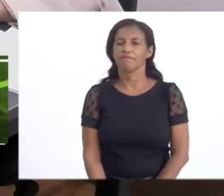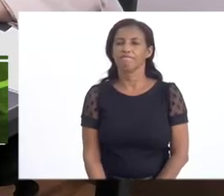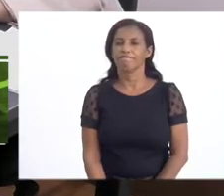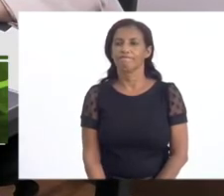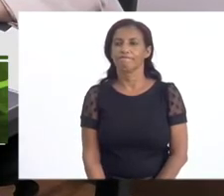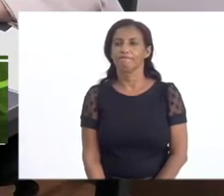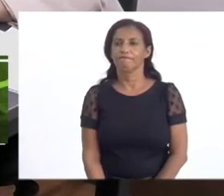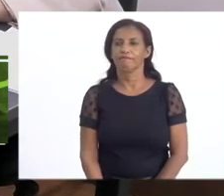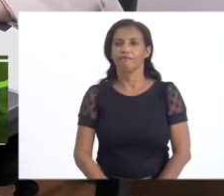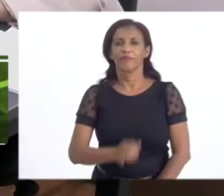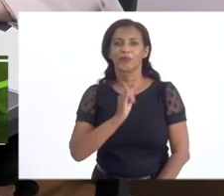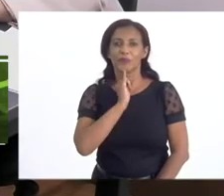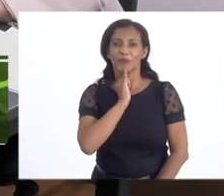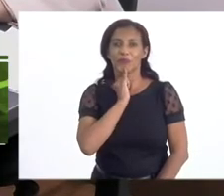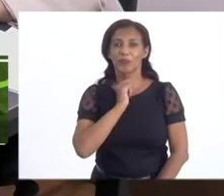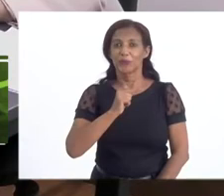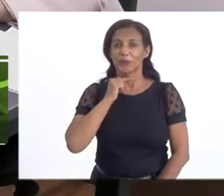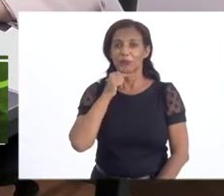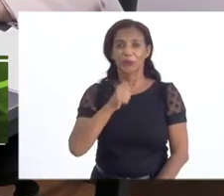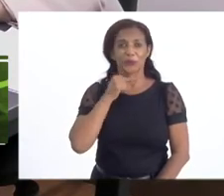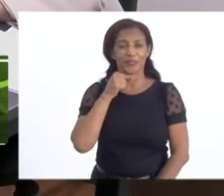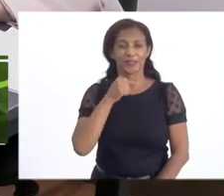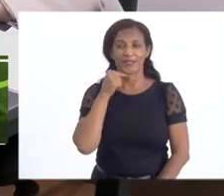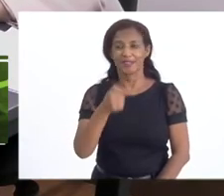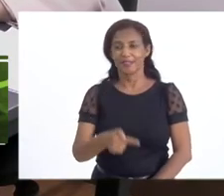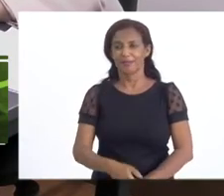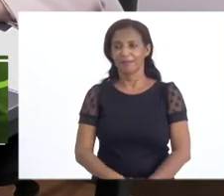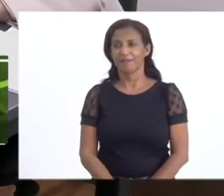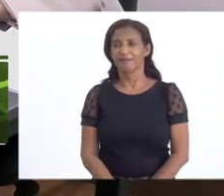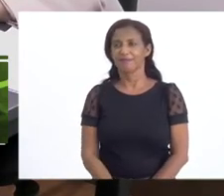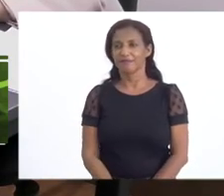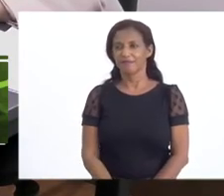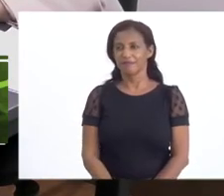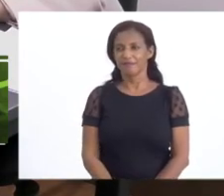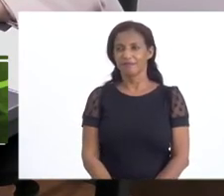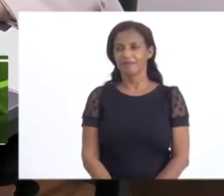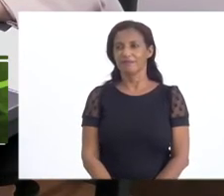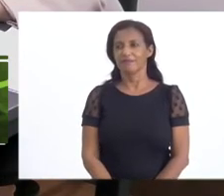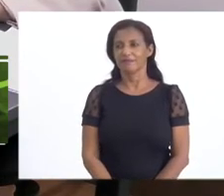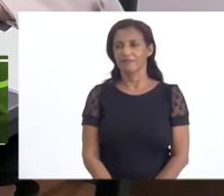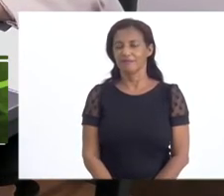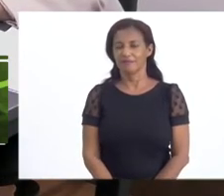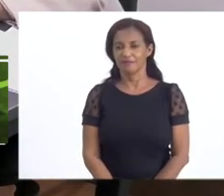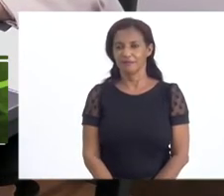Infelizmente, nem consigo mais mexer com nada aqui. É um desafio.